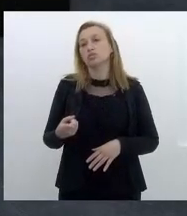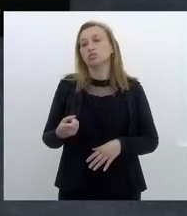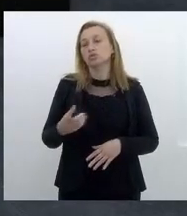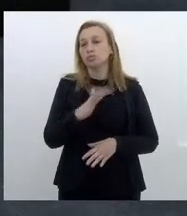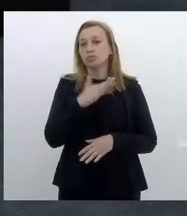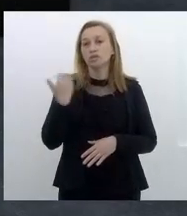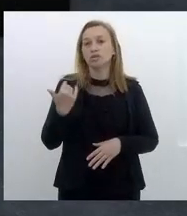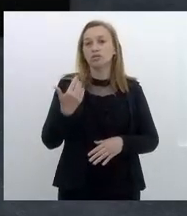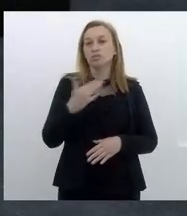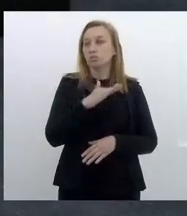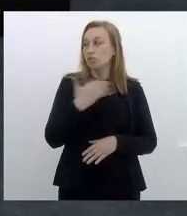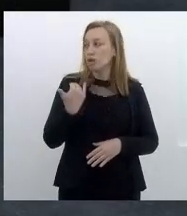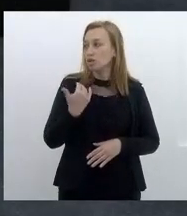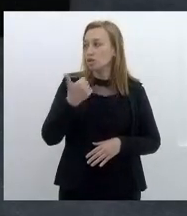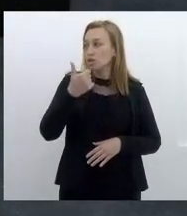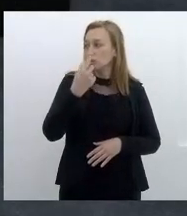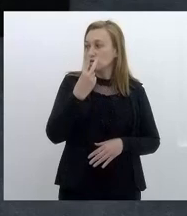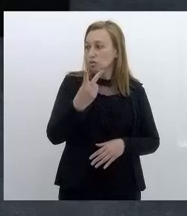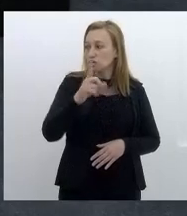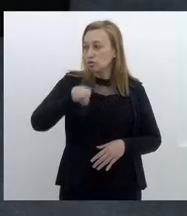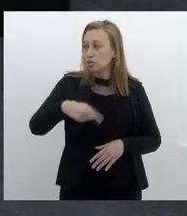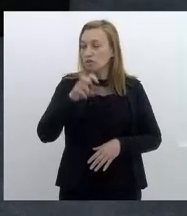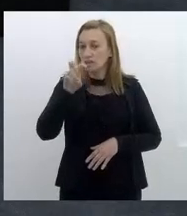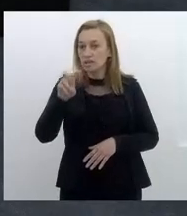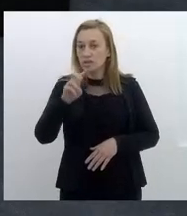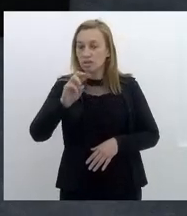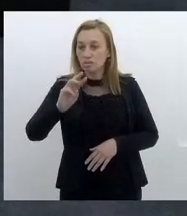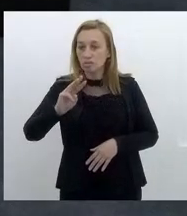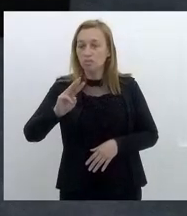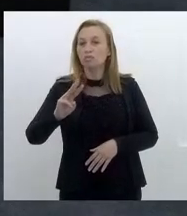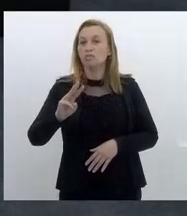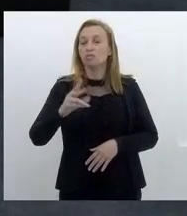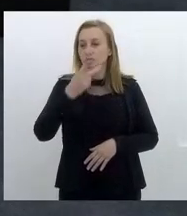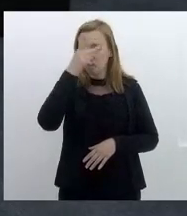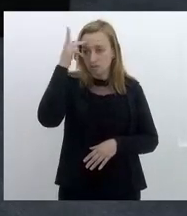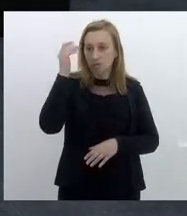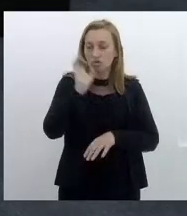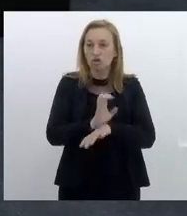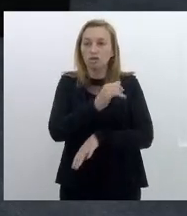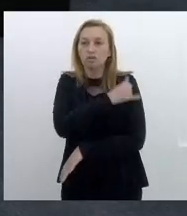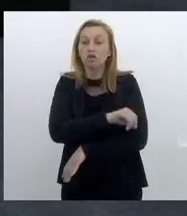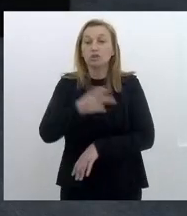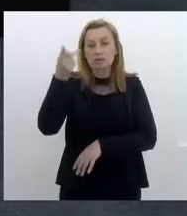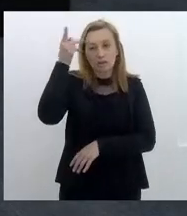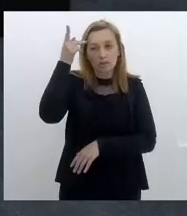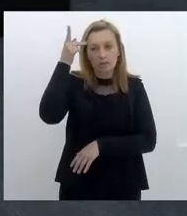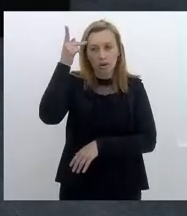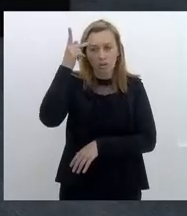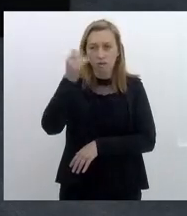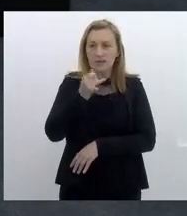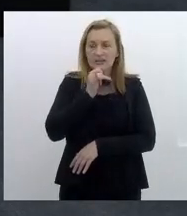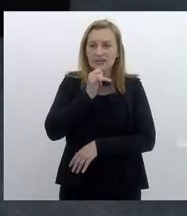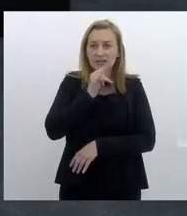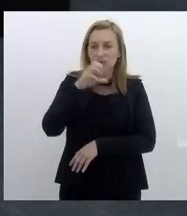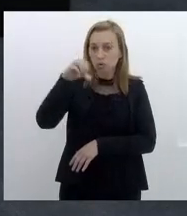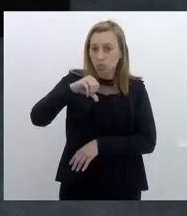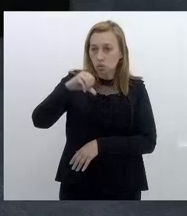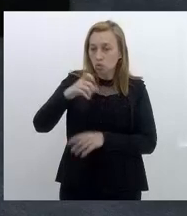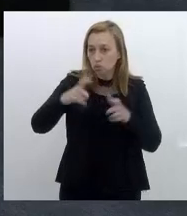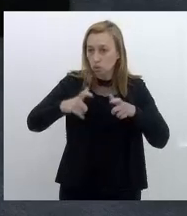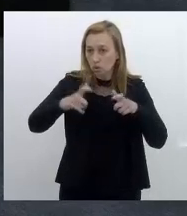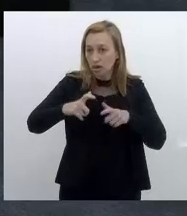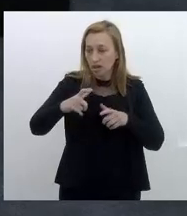2,5 policiais no estado do Rio em São Paulo para assistir um exemplo foi o nono colocado